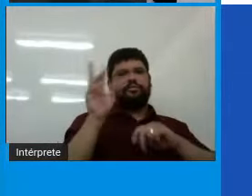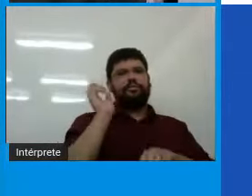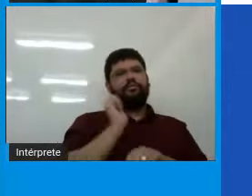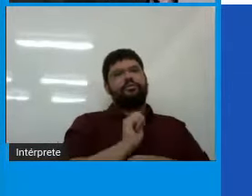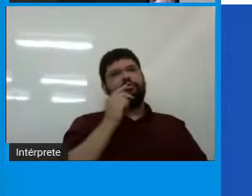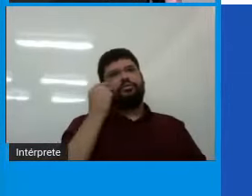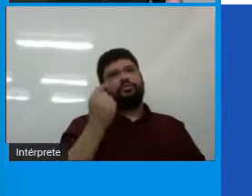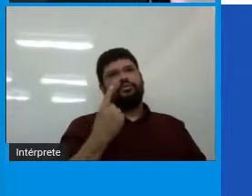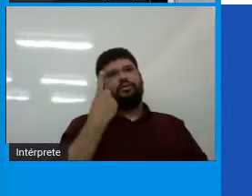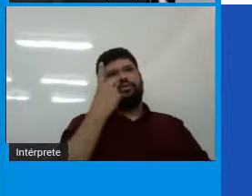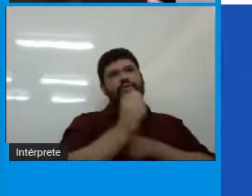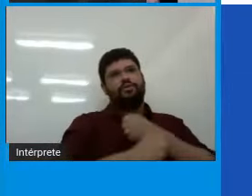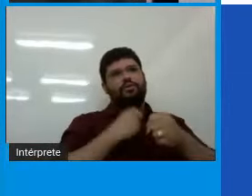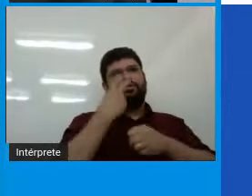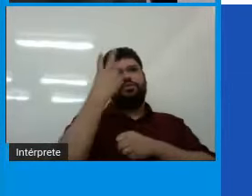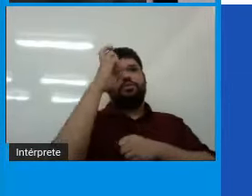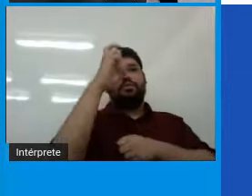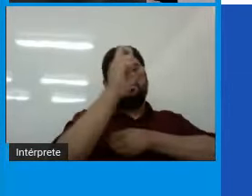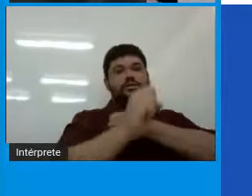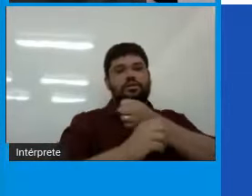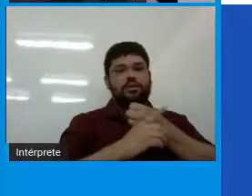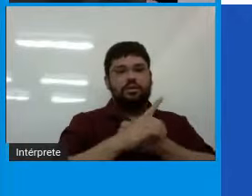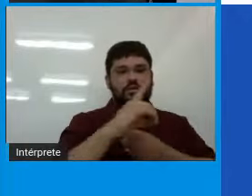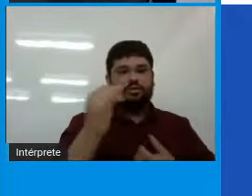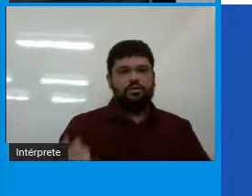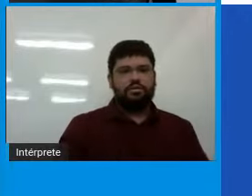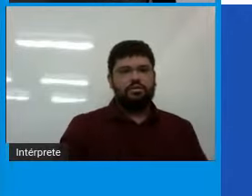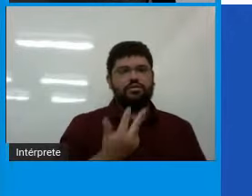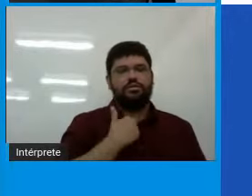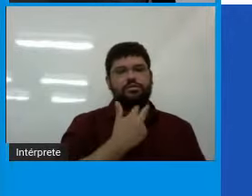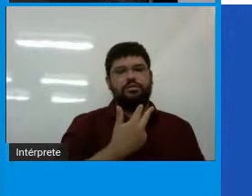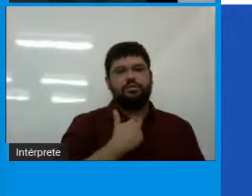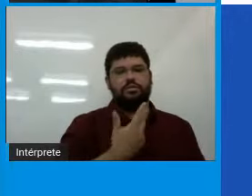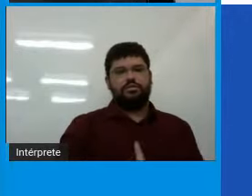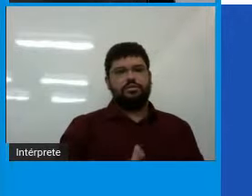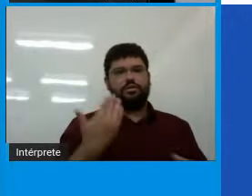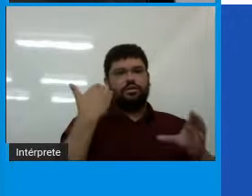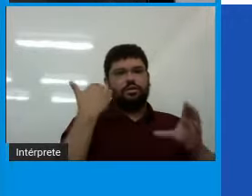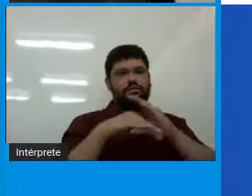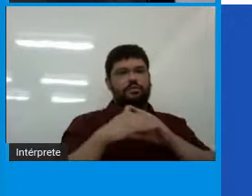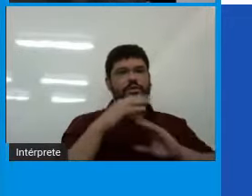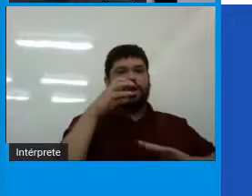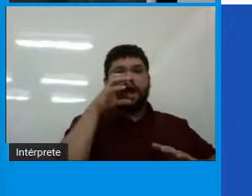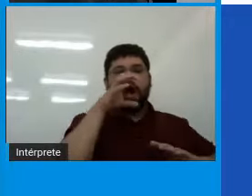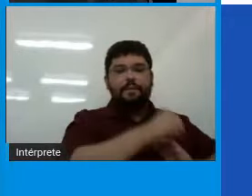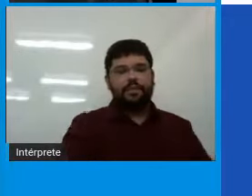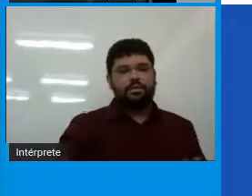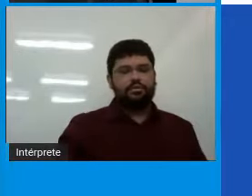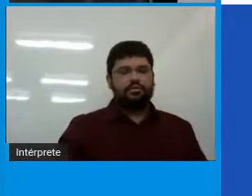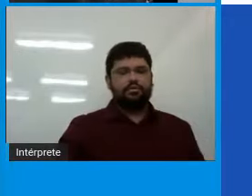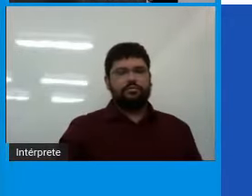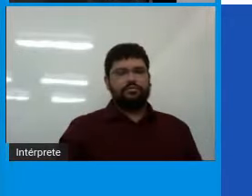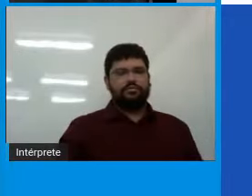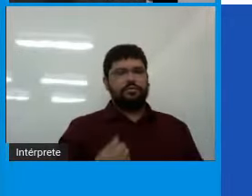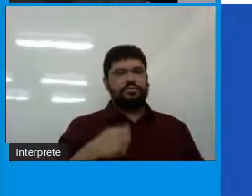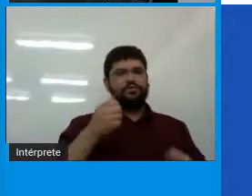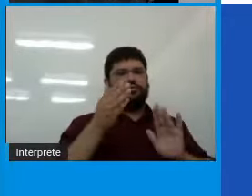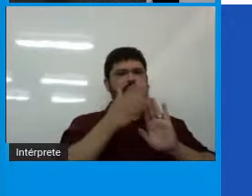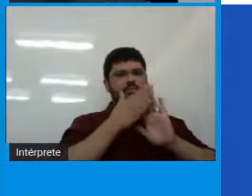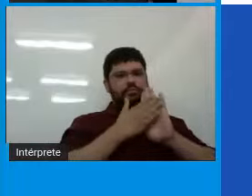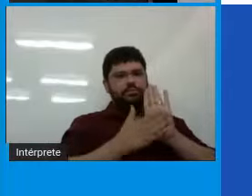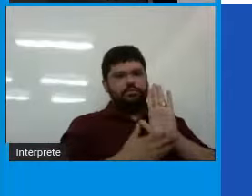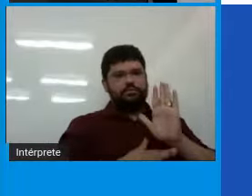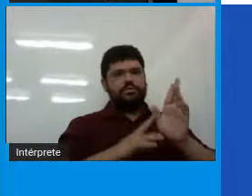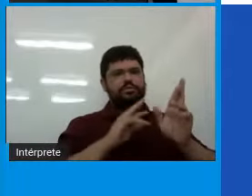esperando 2, 3, 4, 5 dias. O e-mail, o acesso ao e-mail é como se você fosse à escola. Planeje as ações com a